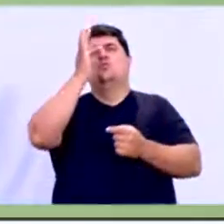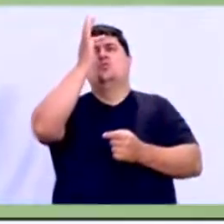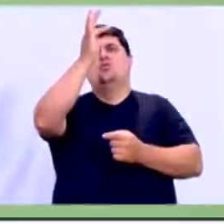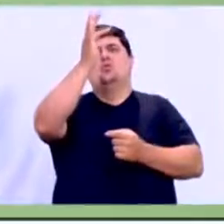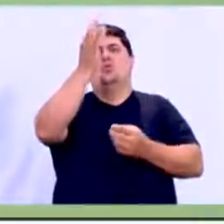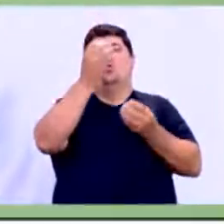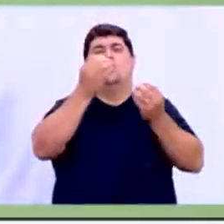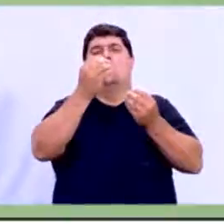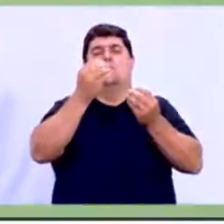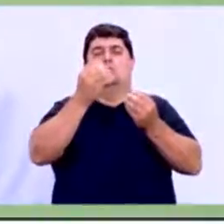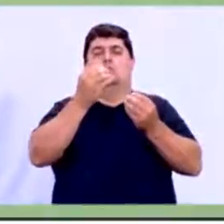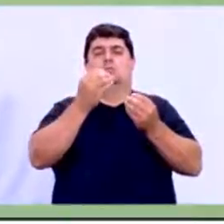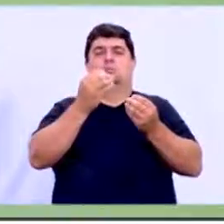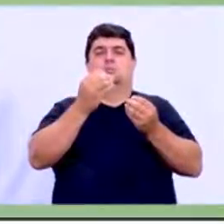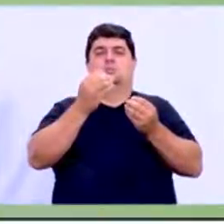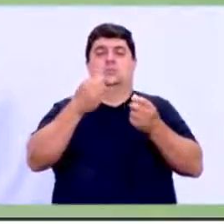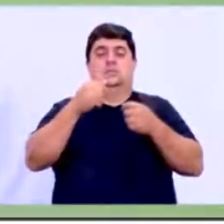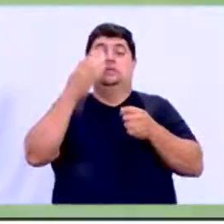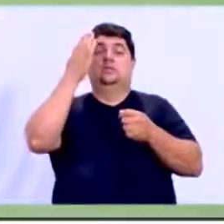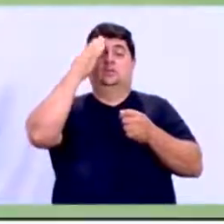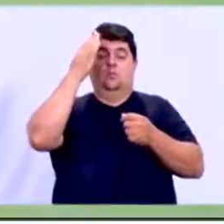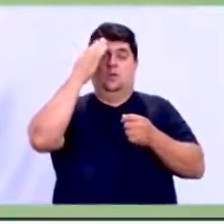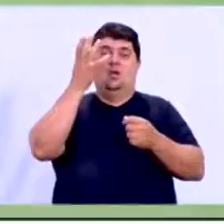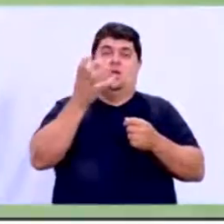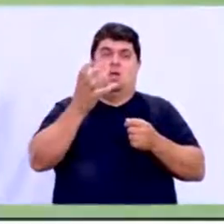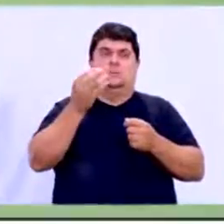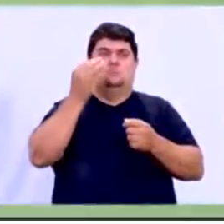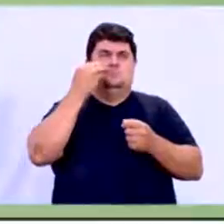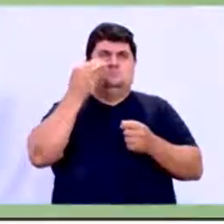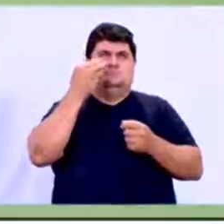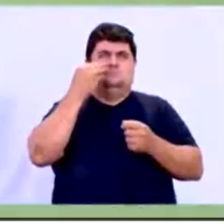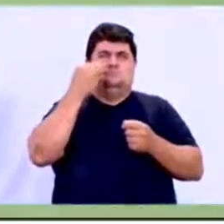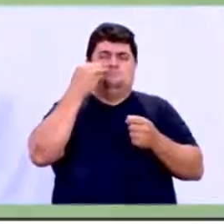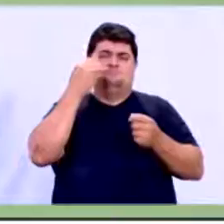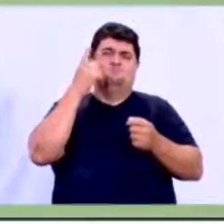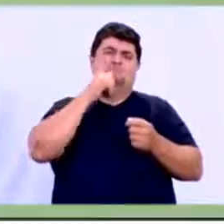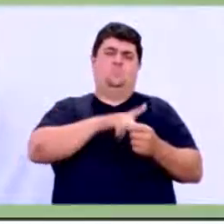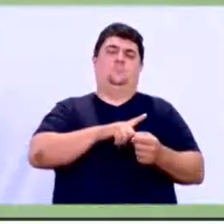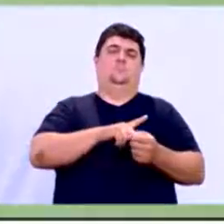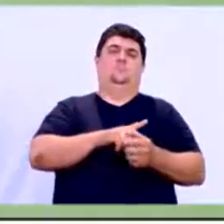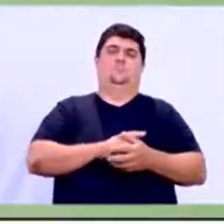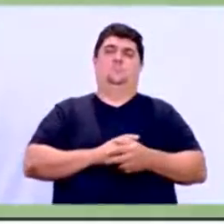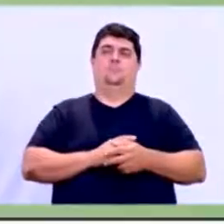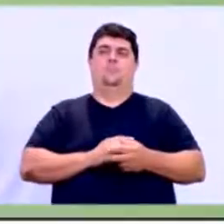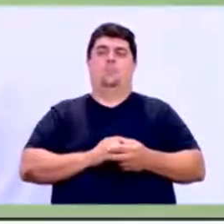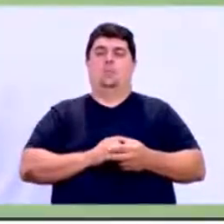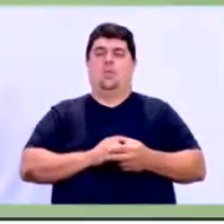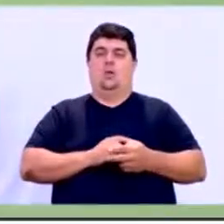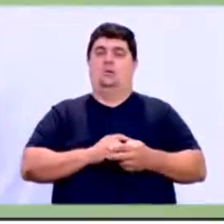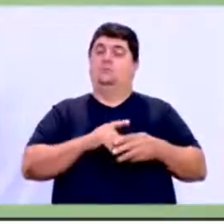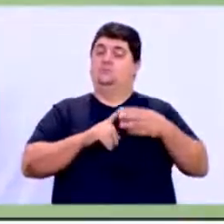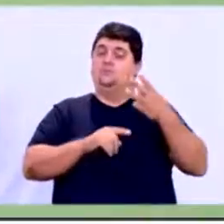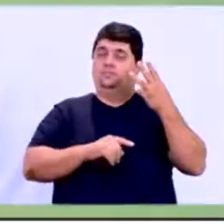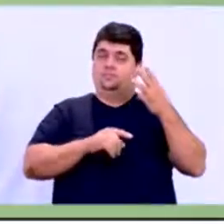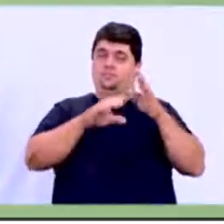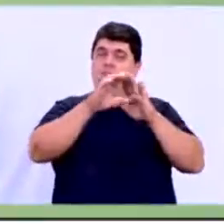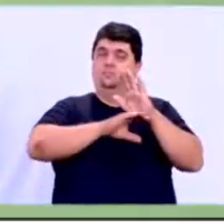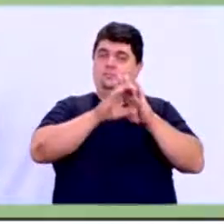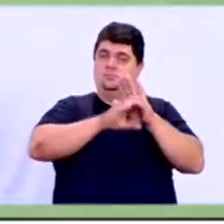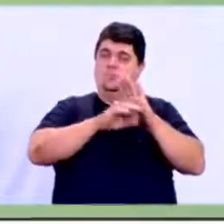involuntária. Todas as nossas ações, né, serão friamente calculadas. Outro fator,